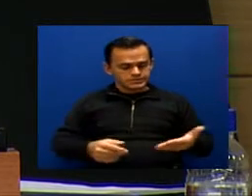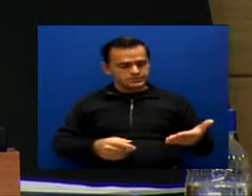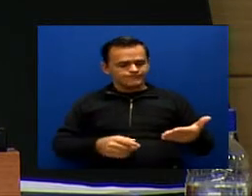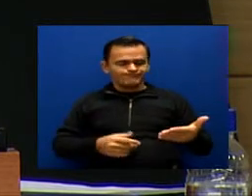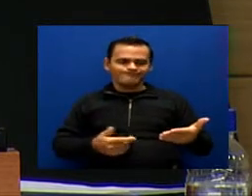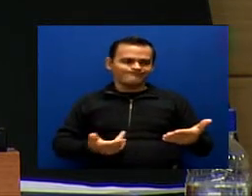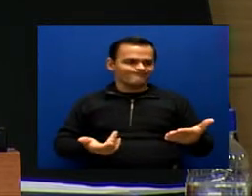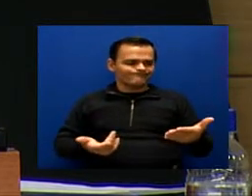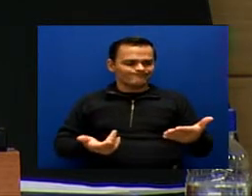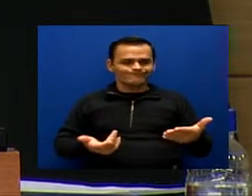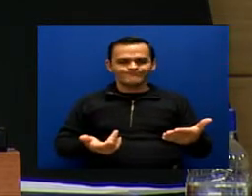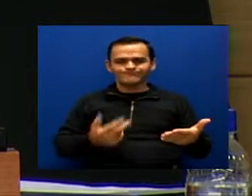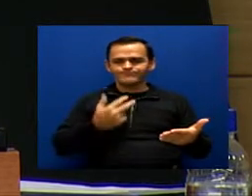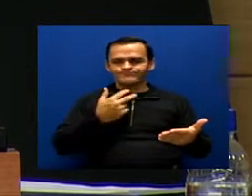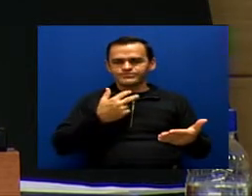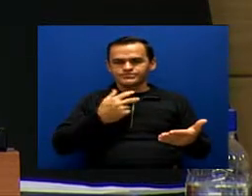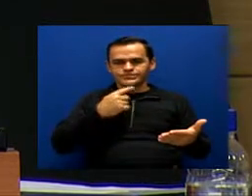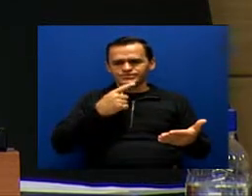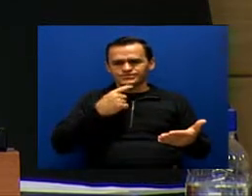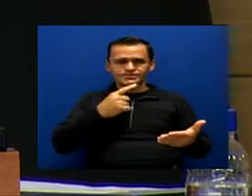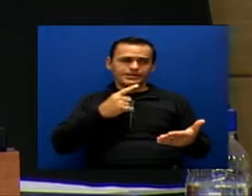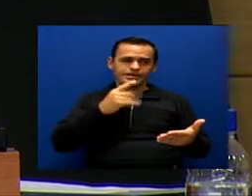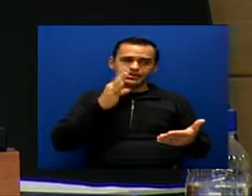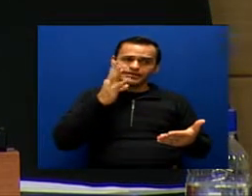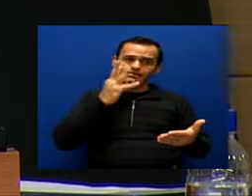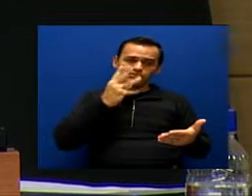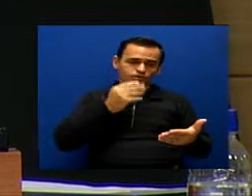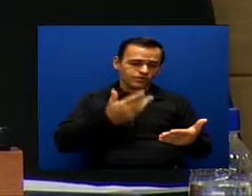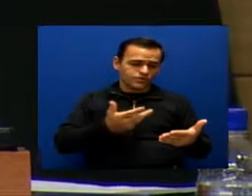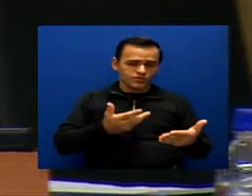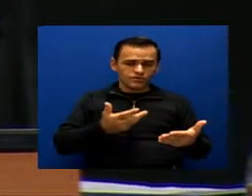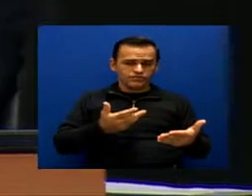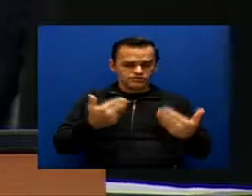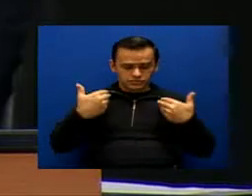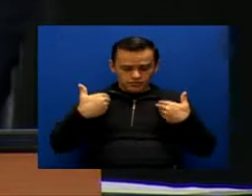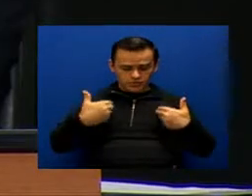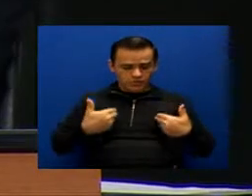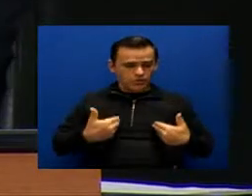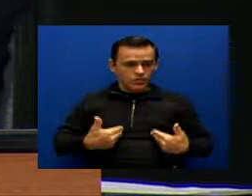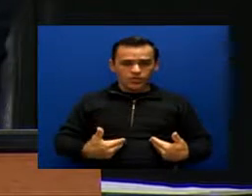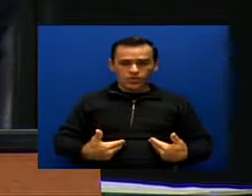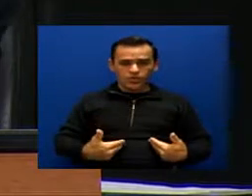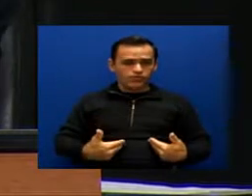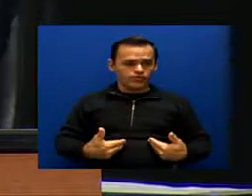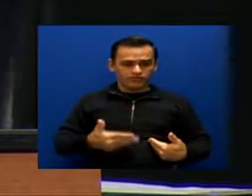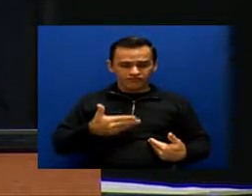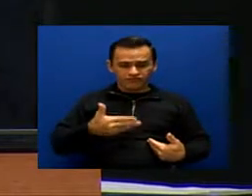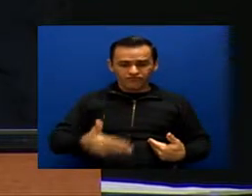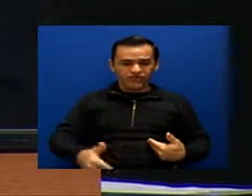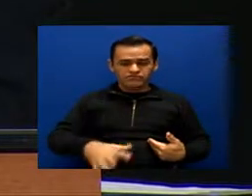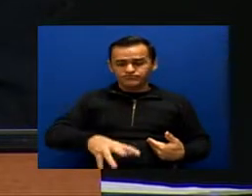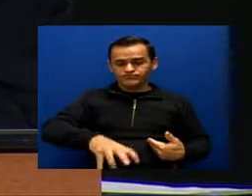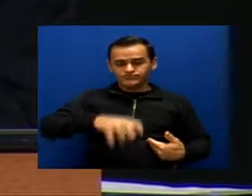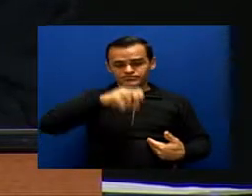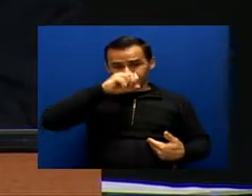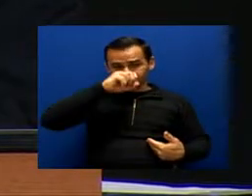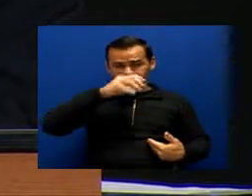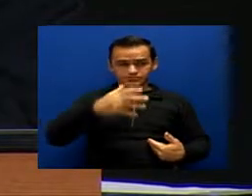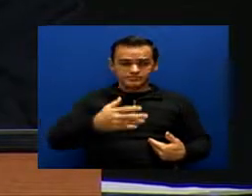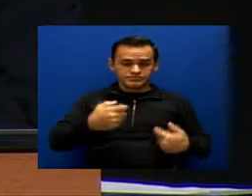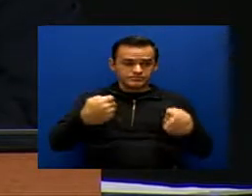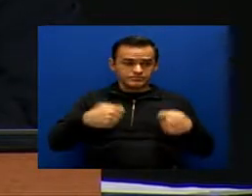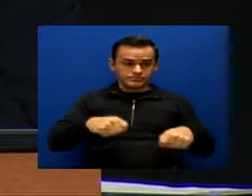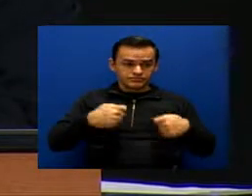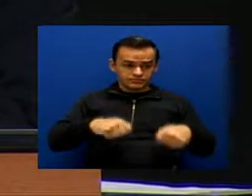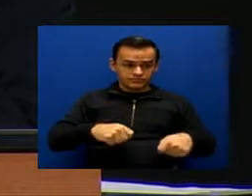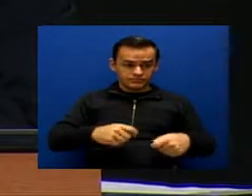assim, só que agora como demorou um tempo, o corpo vai começar a cheirar mal, vai durar só 3-4 horas. Você precisa